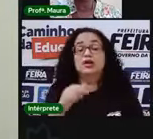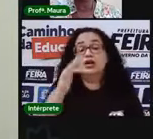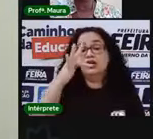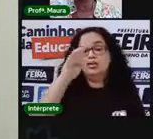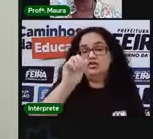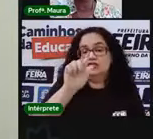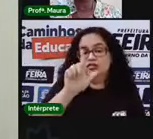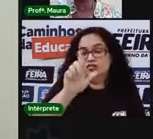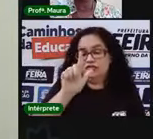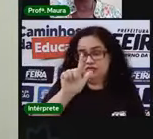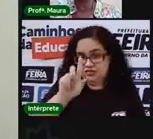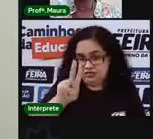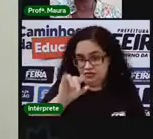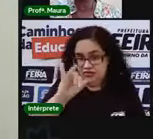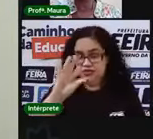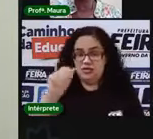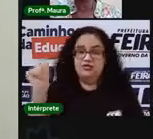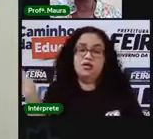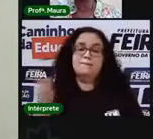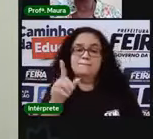Flávia Paixão disse: